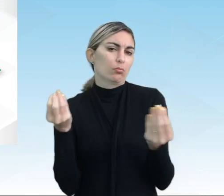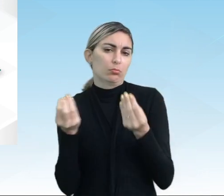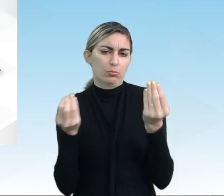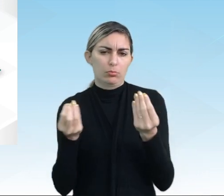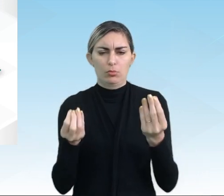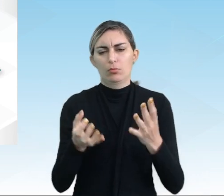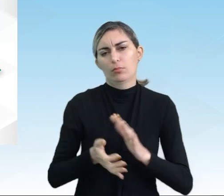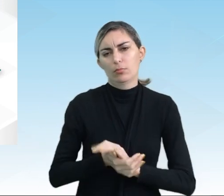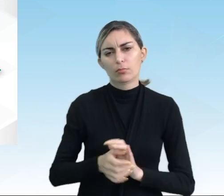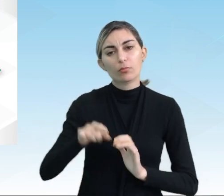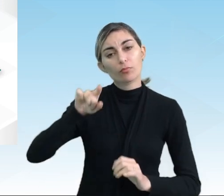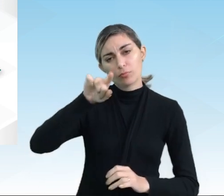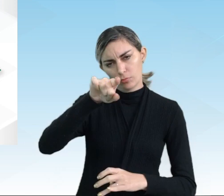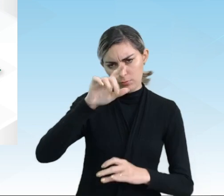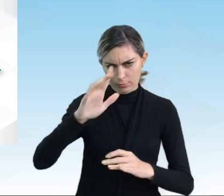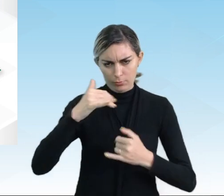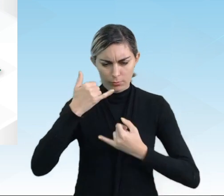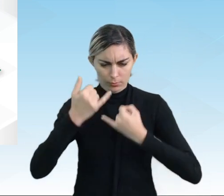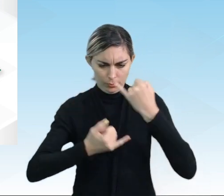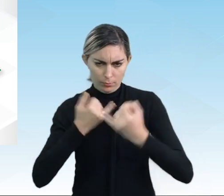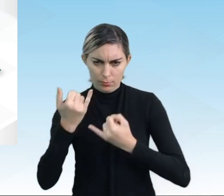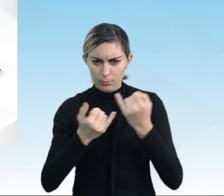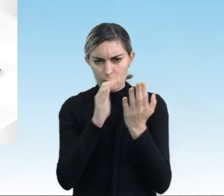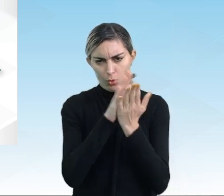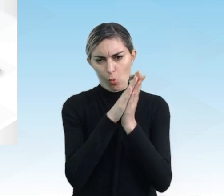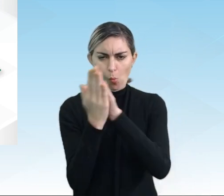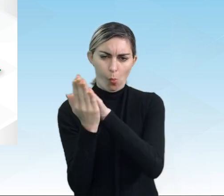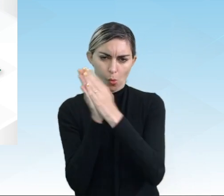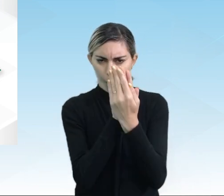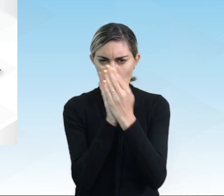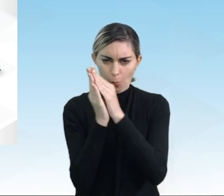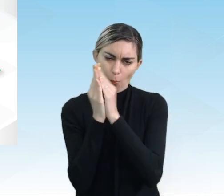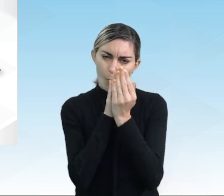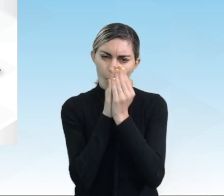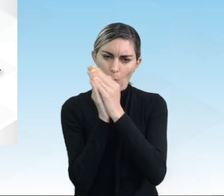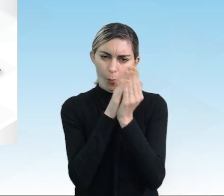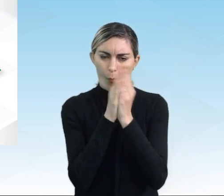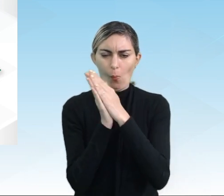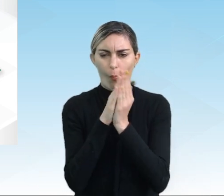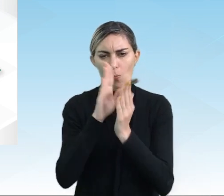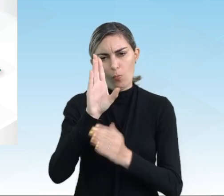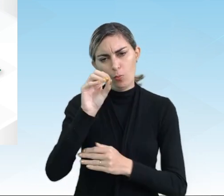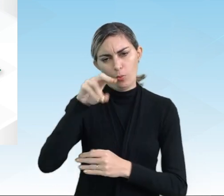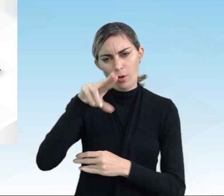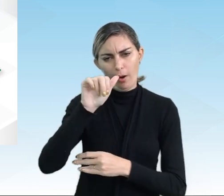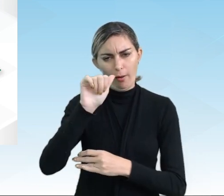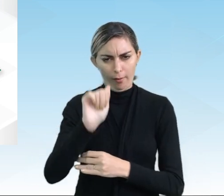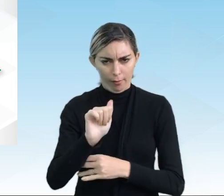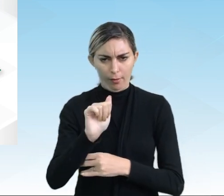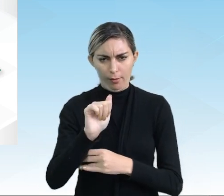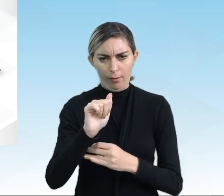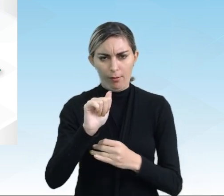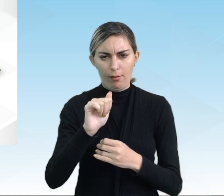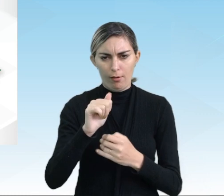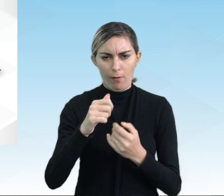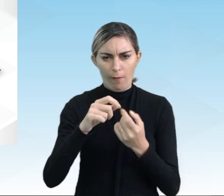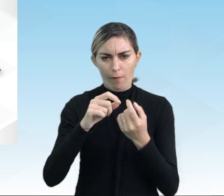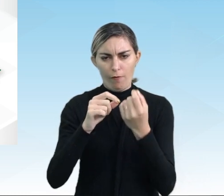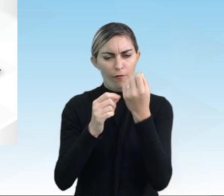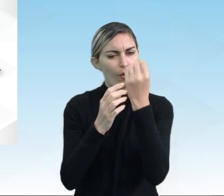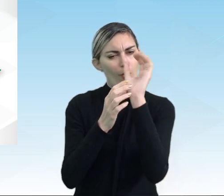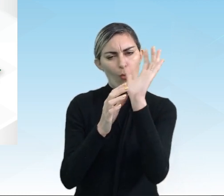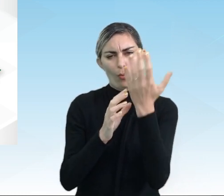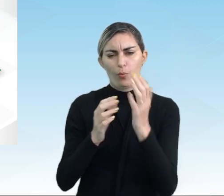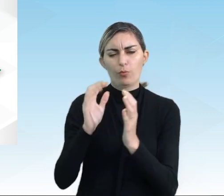E você, já brincou com marionetes? Bom, as marionetes elas são bonecos